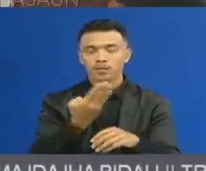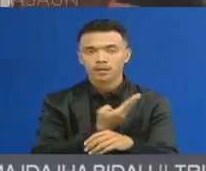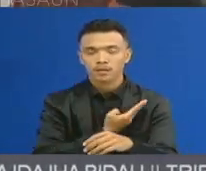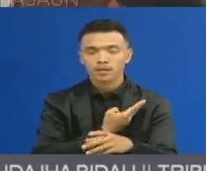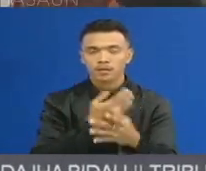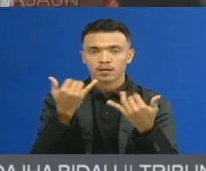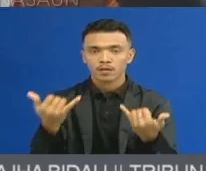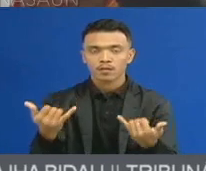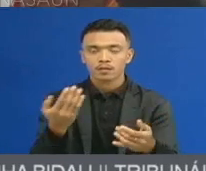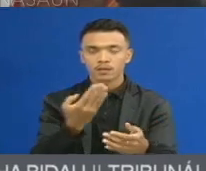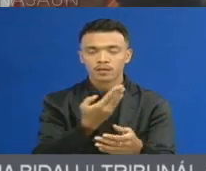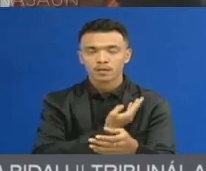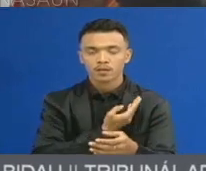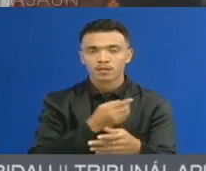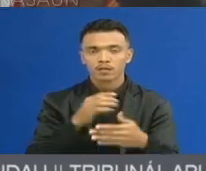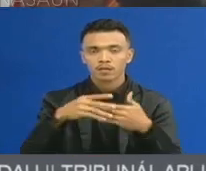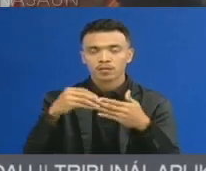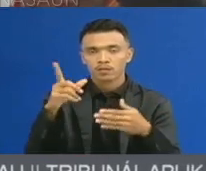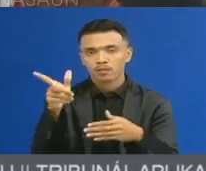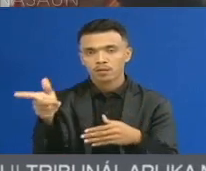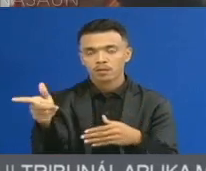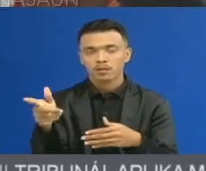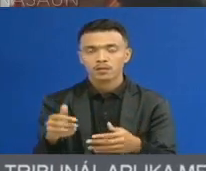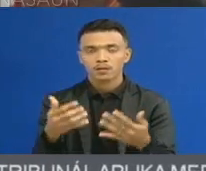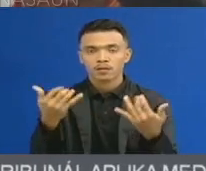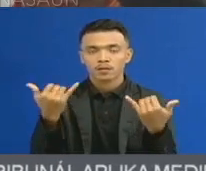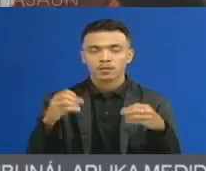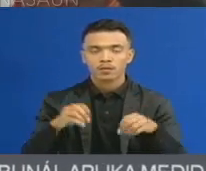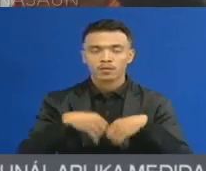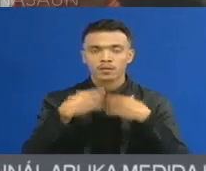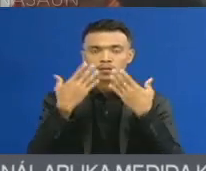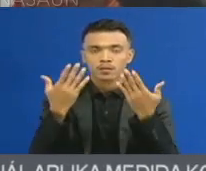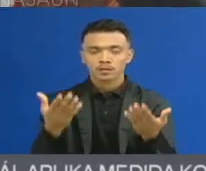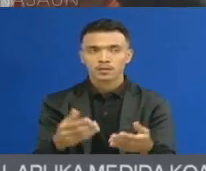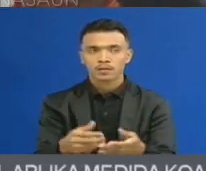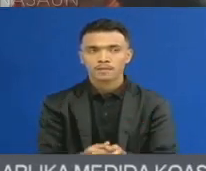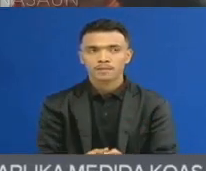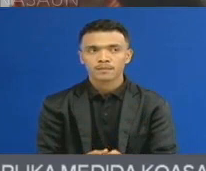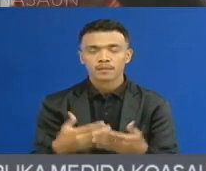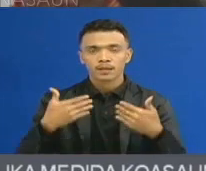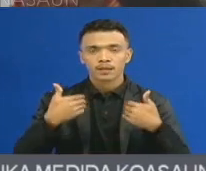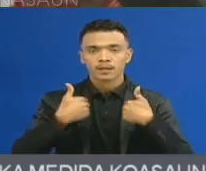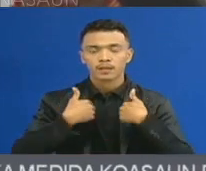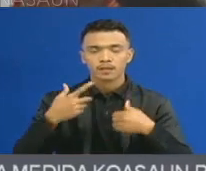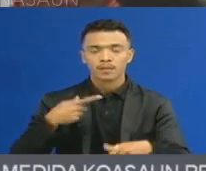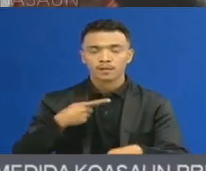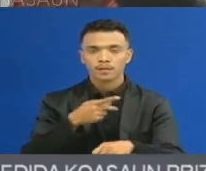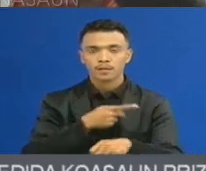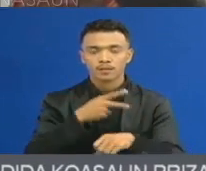Agora sa to 20 dólares. O Insa e o Parlamento